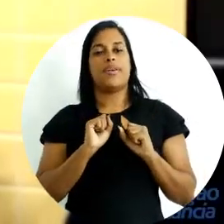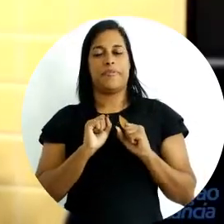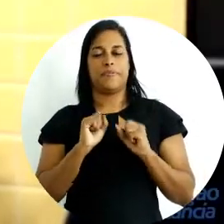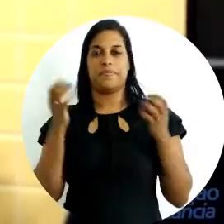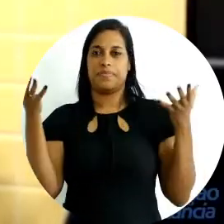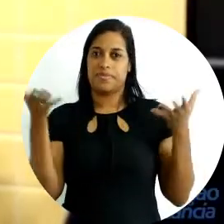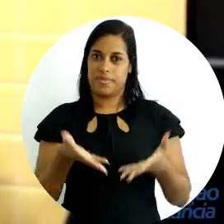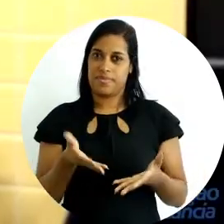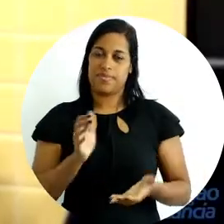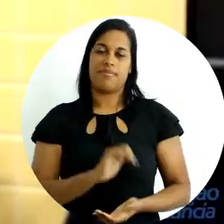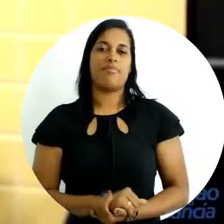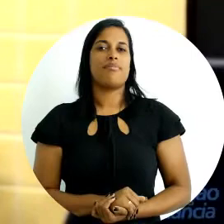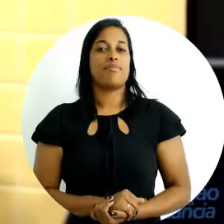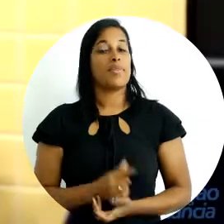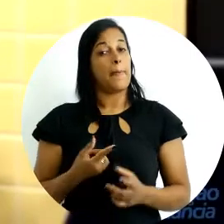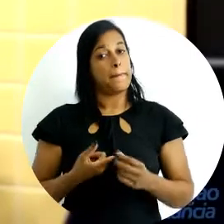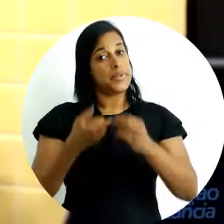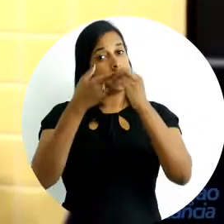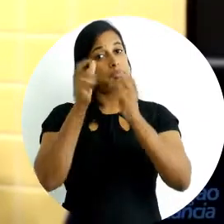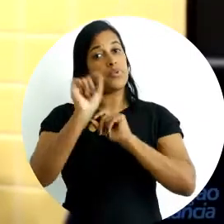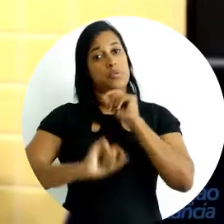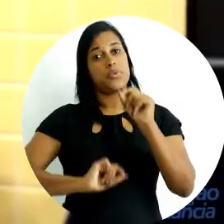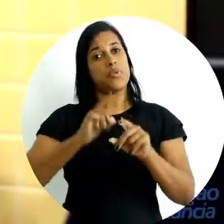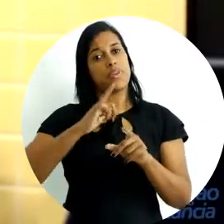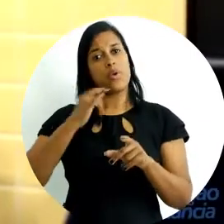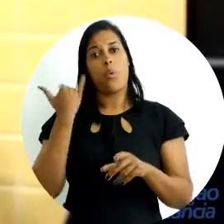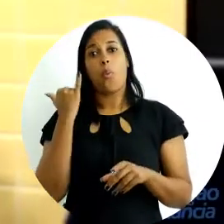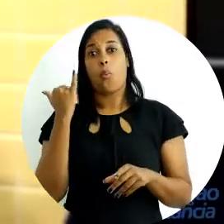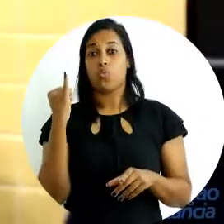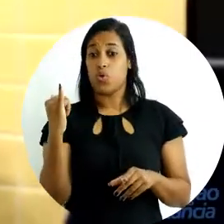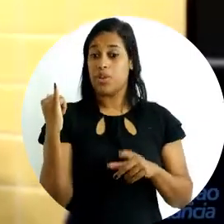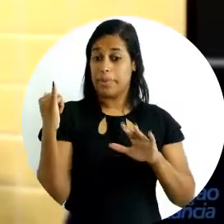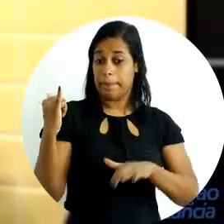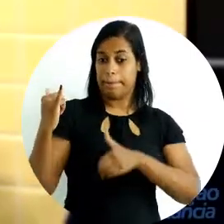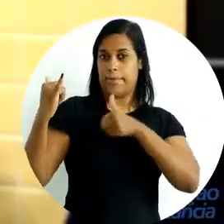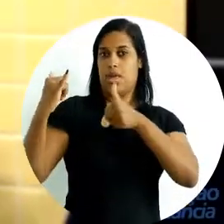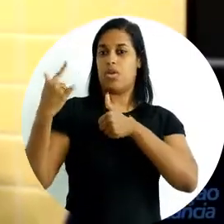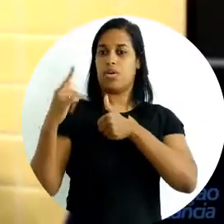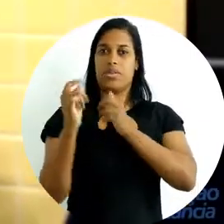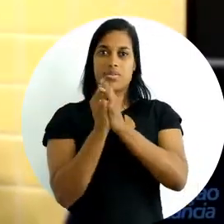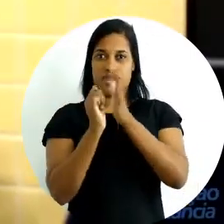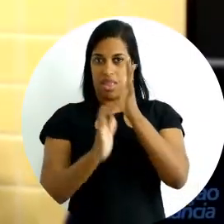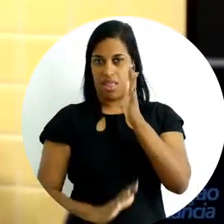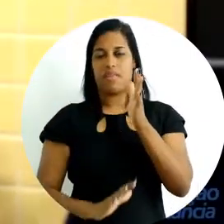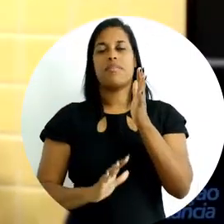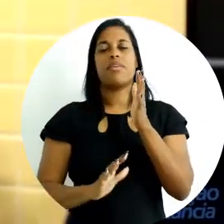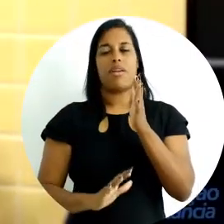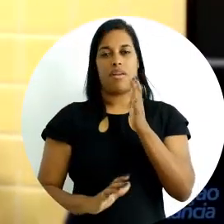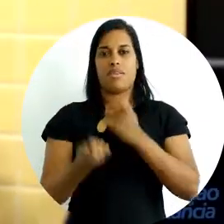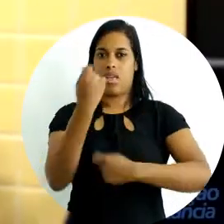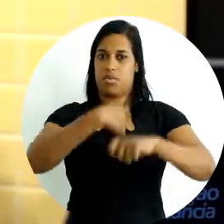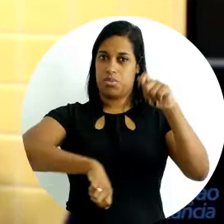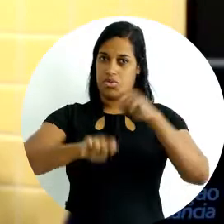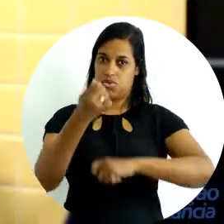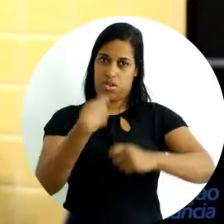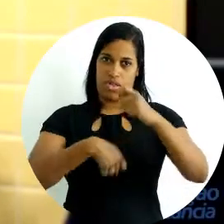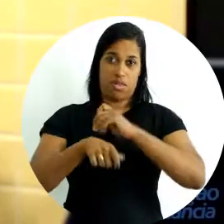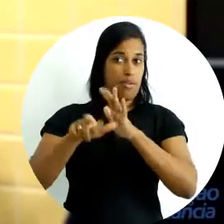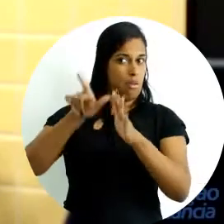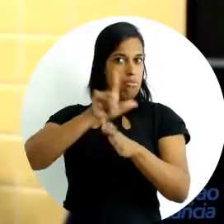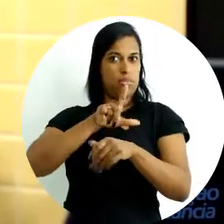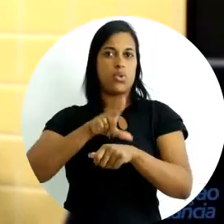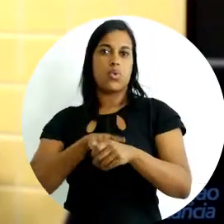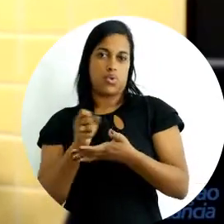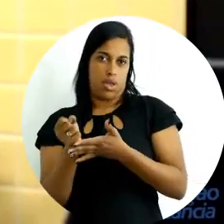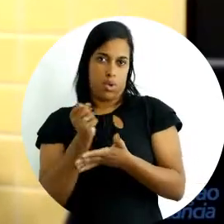poder absolutista e principalmente ter um controle melhor das atividades burocráticas da época. E